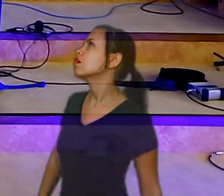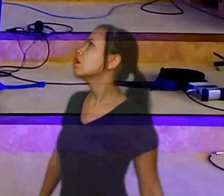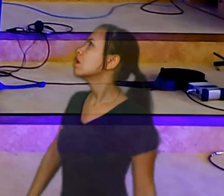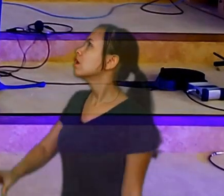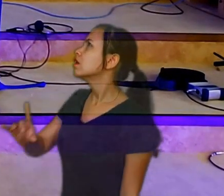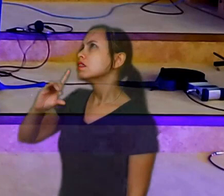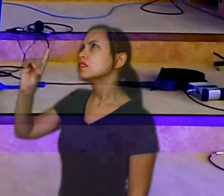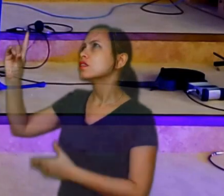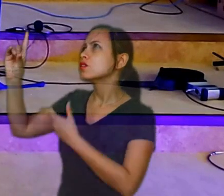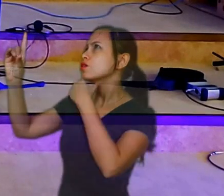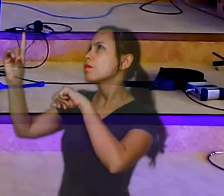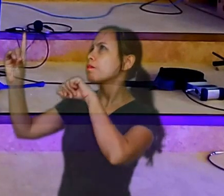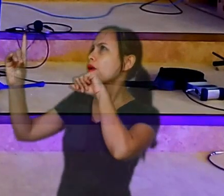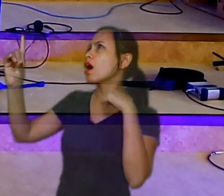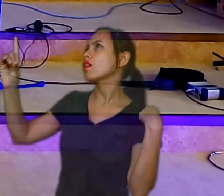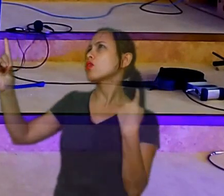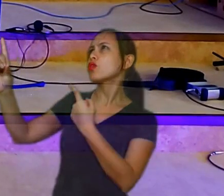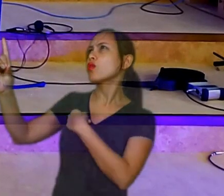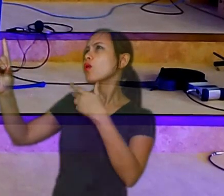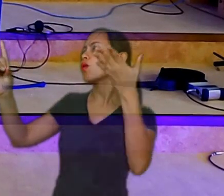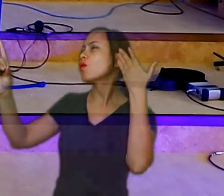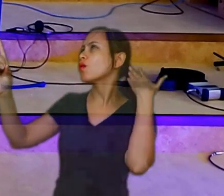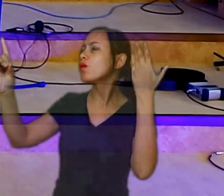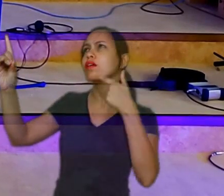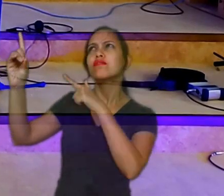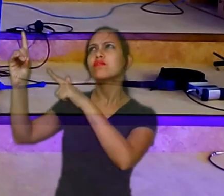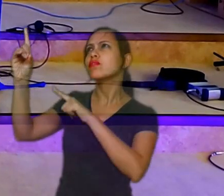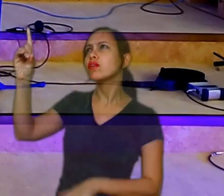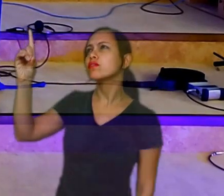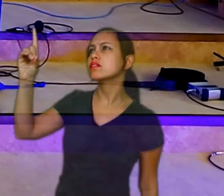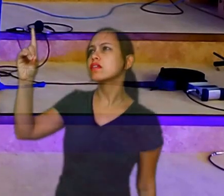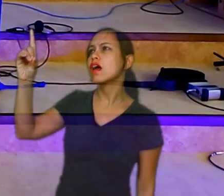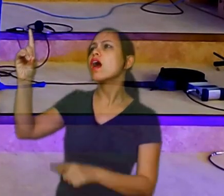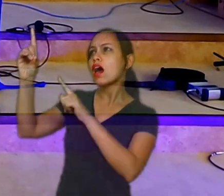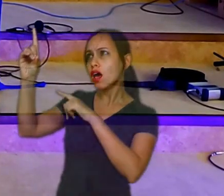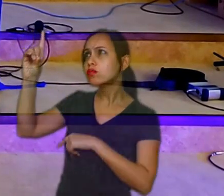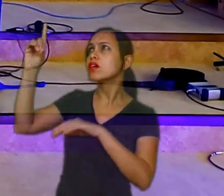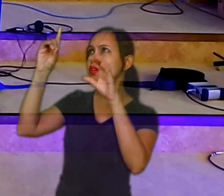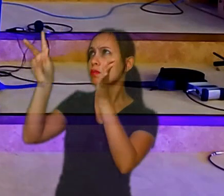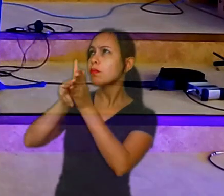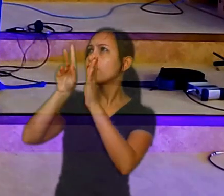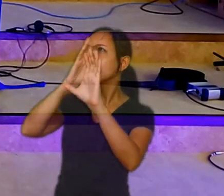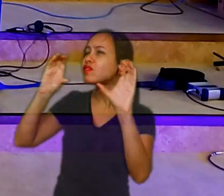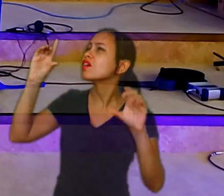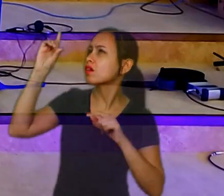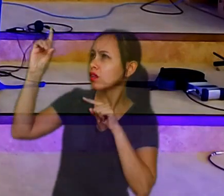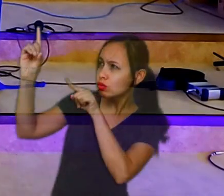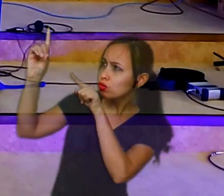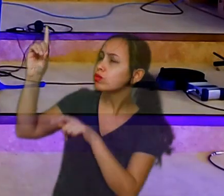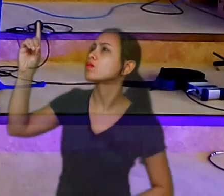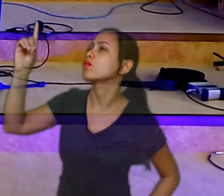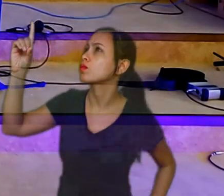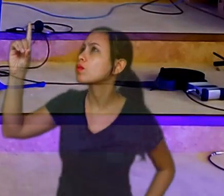nossos pais, porventura não és tu Deus nos céus? Não és tu